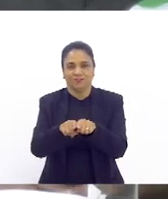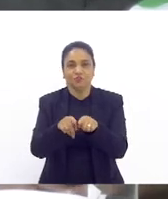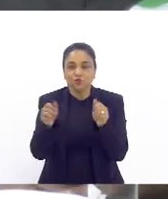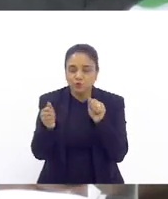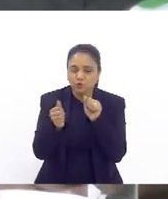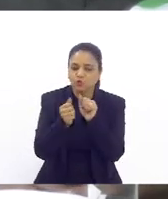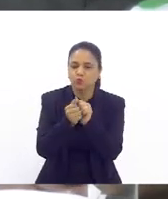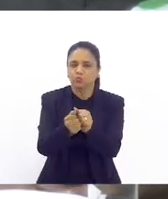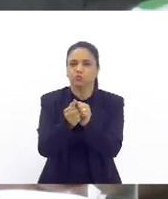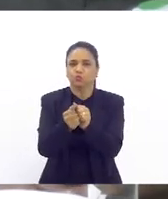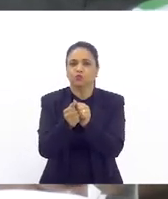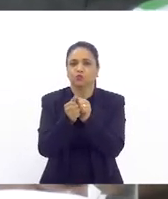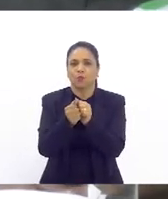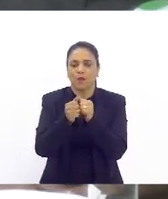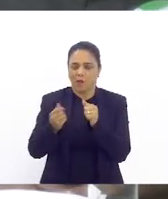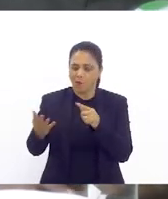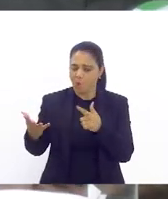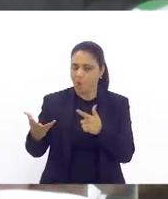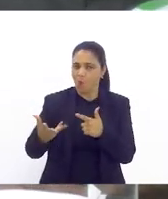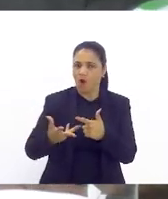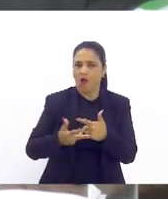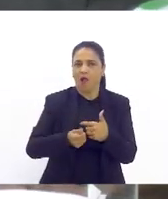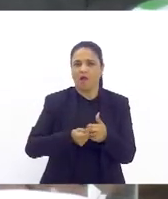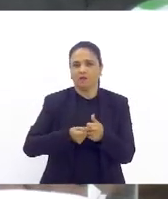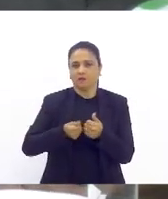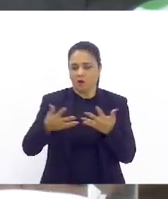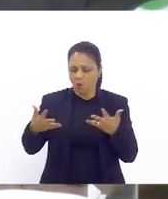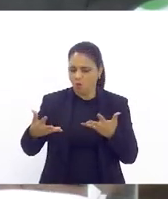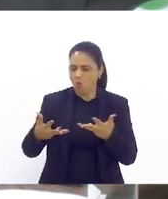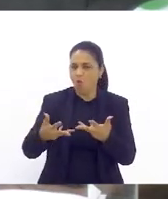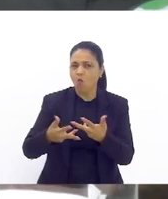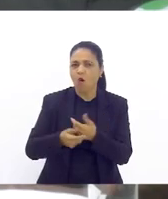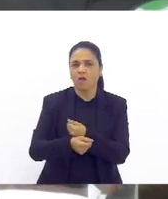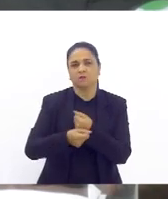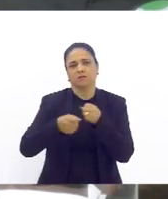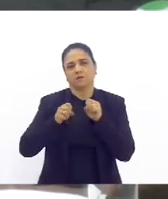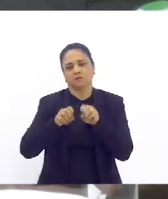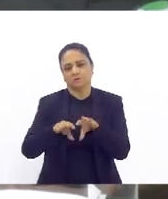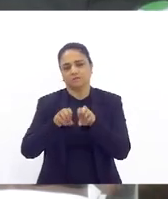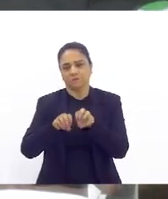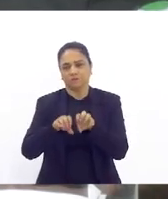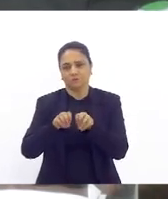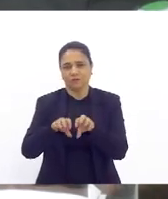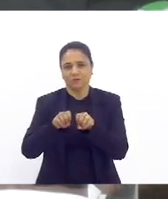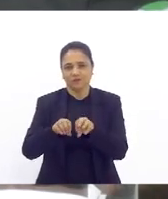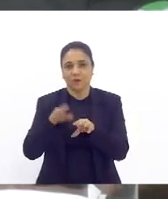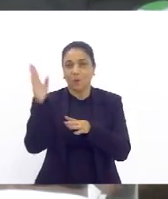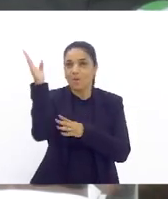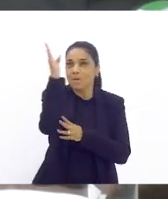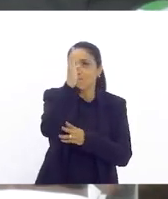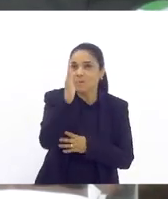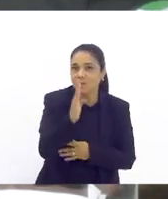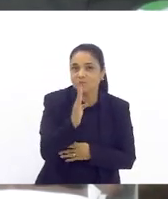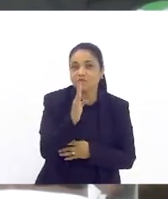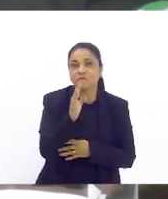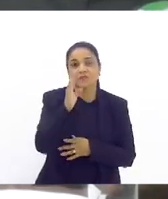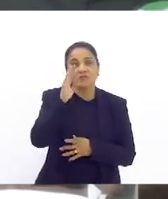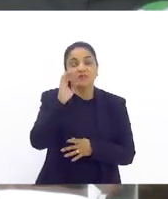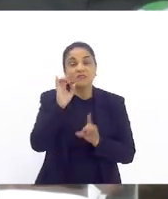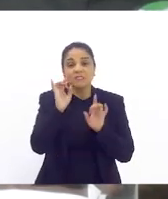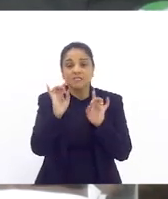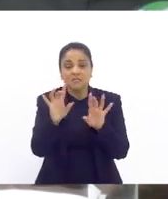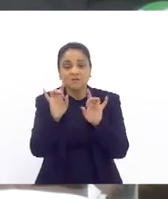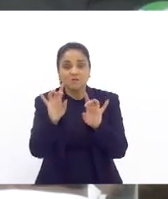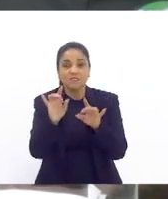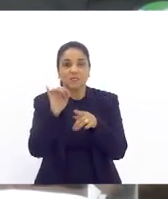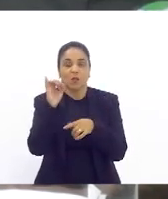pela qualidade socialmente referenciada da Educação Nacional e especialmente da educação